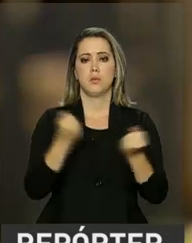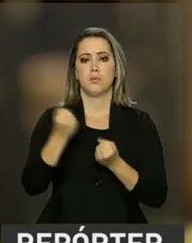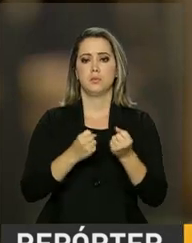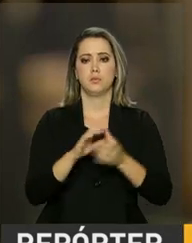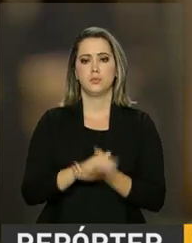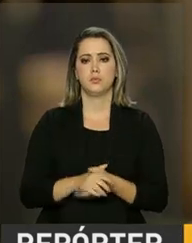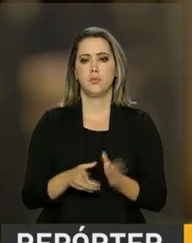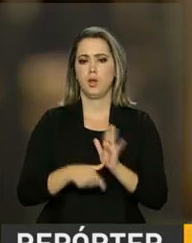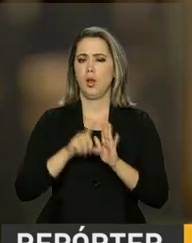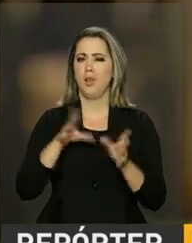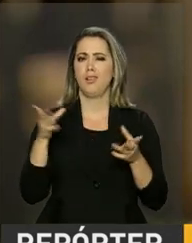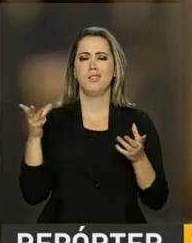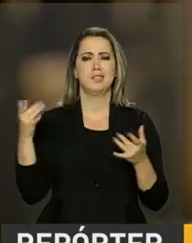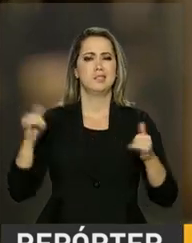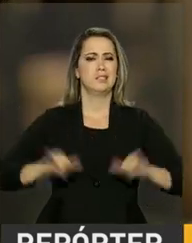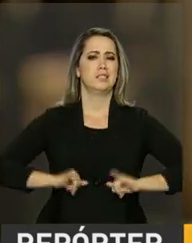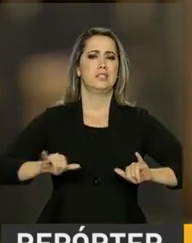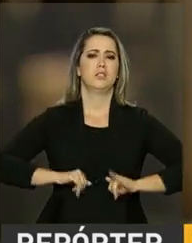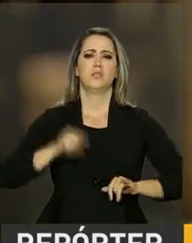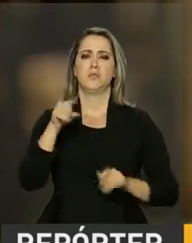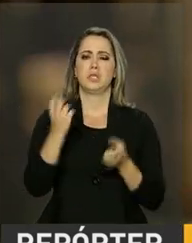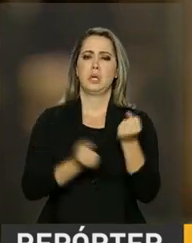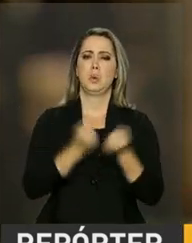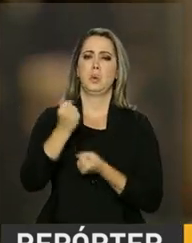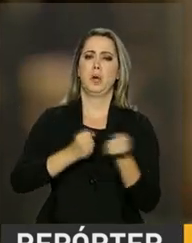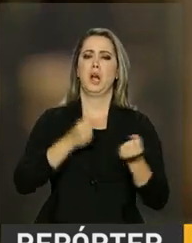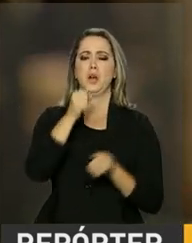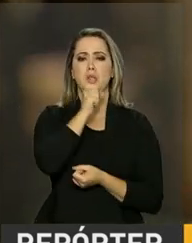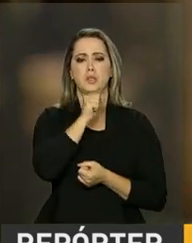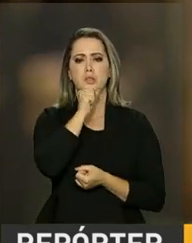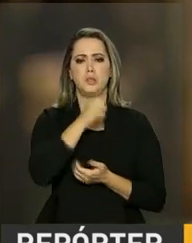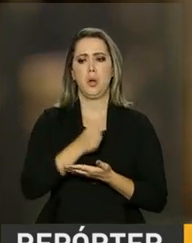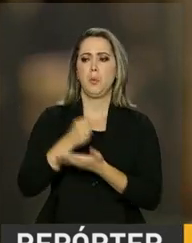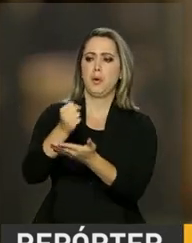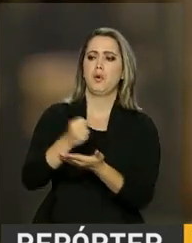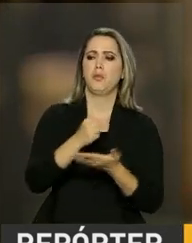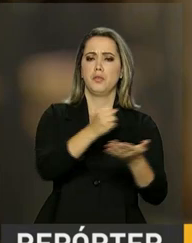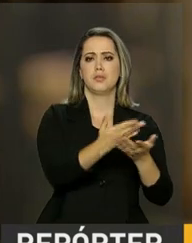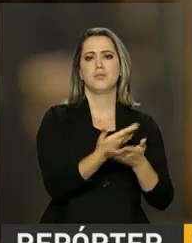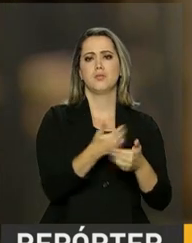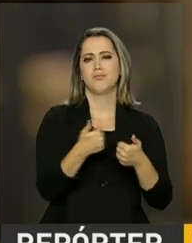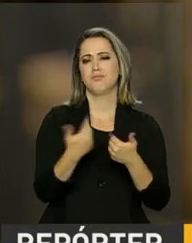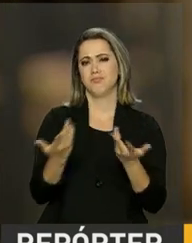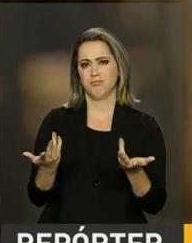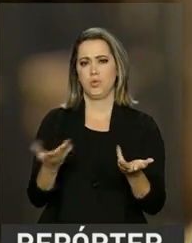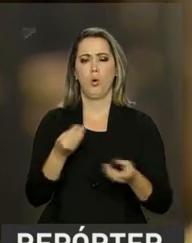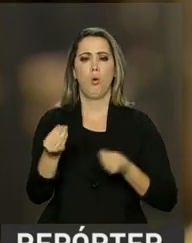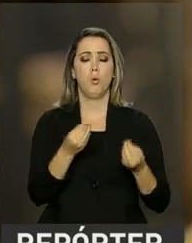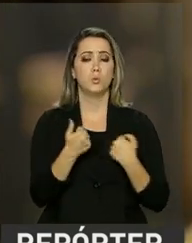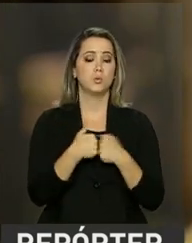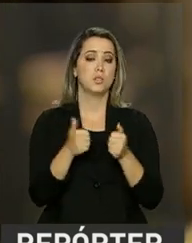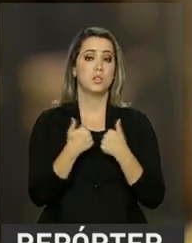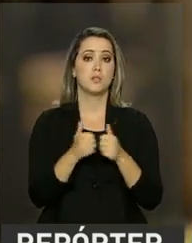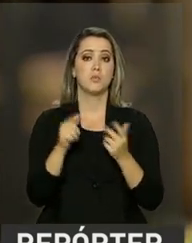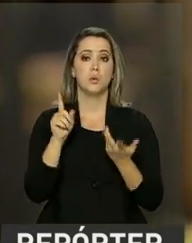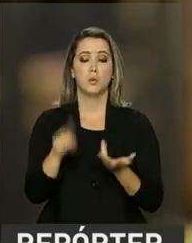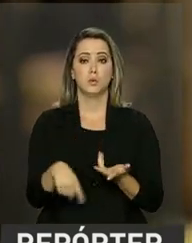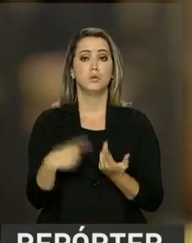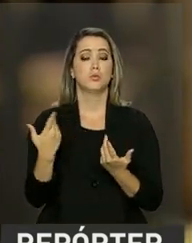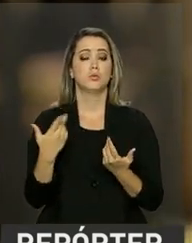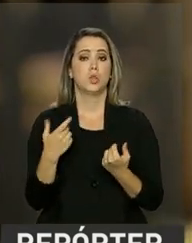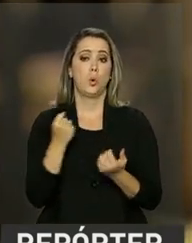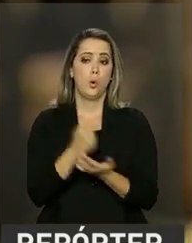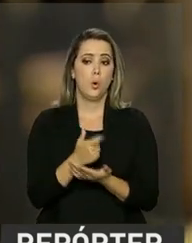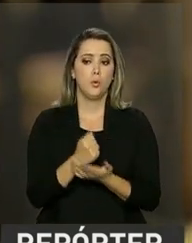um sofrimento você com carro velho para entregar sua produção para você fazer uma compra Então